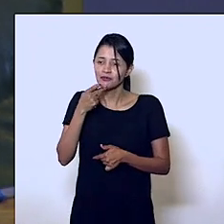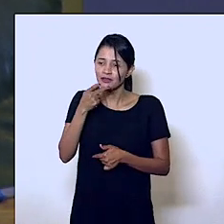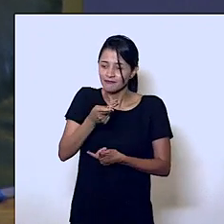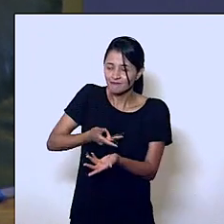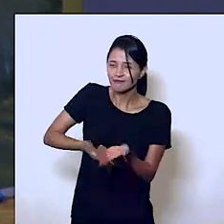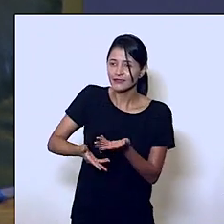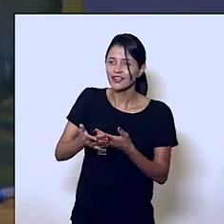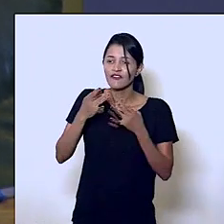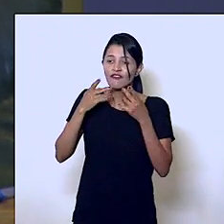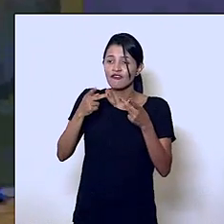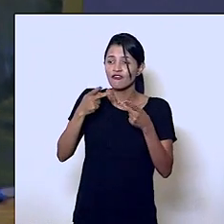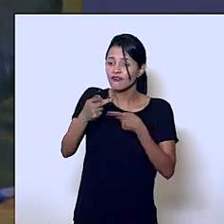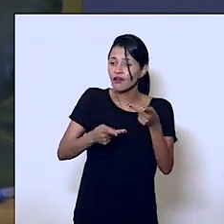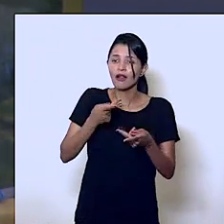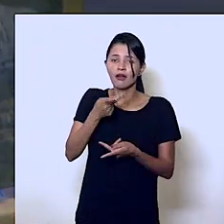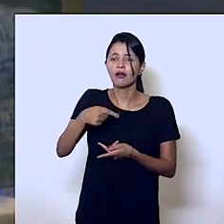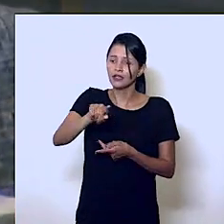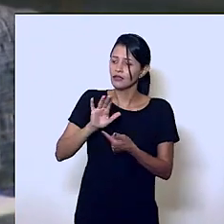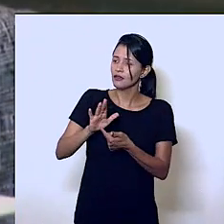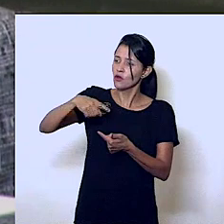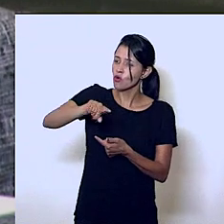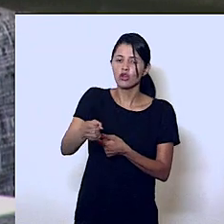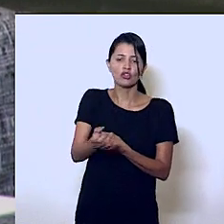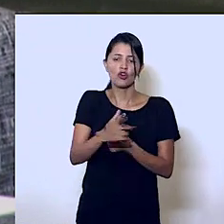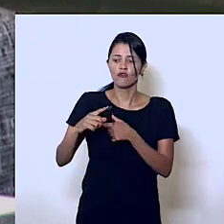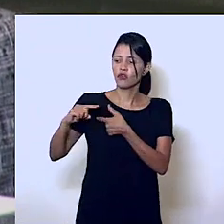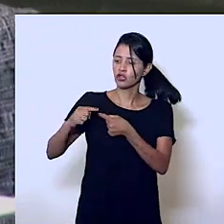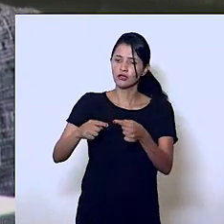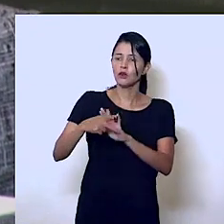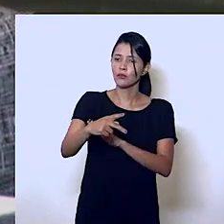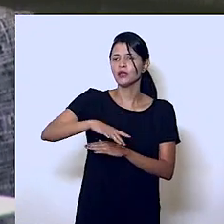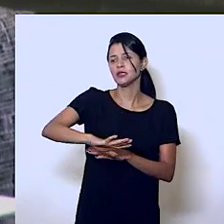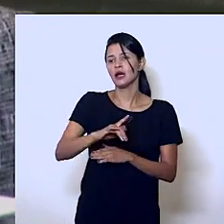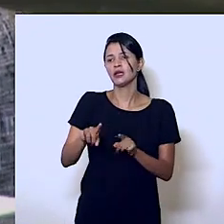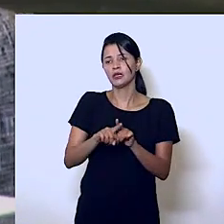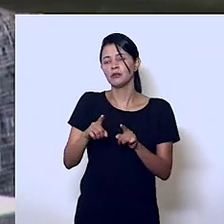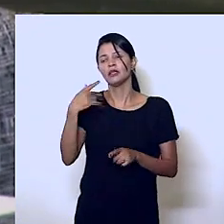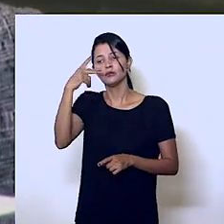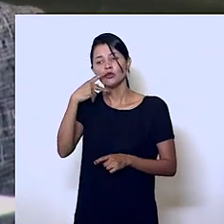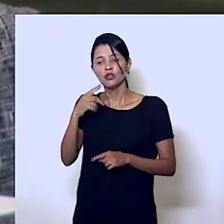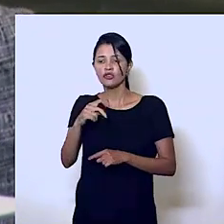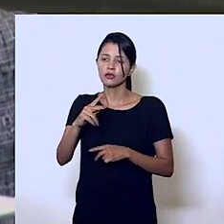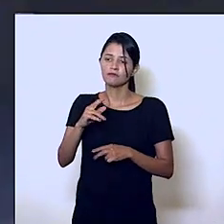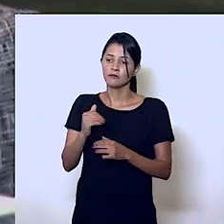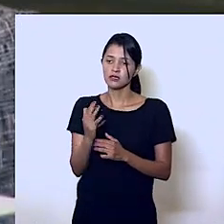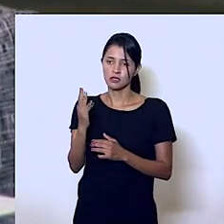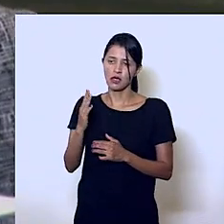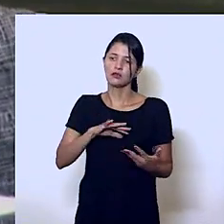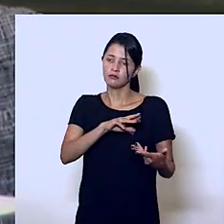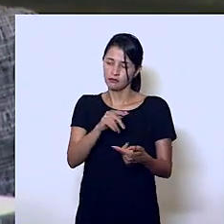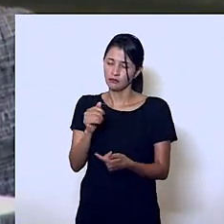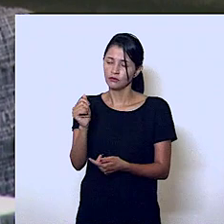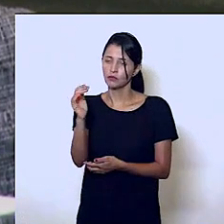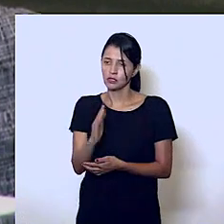novas gerações de diplomatas e de estudiosos da política externa brasileira e com todos os que nos assistem e